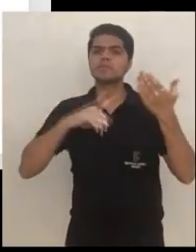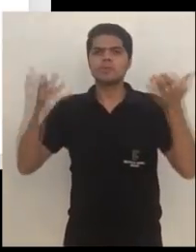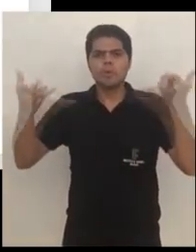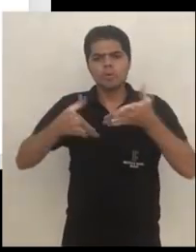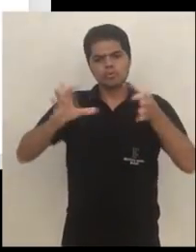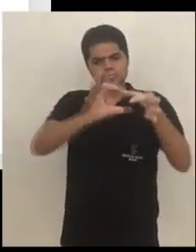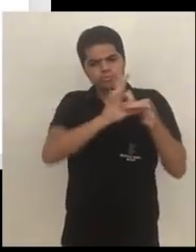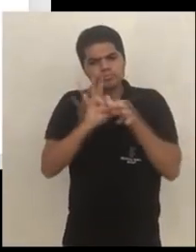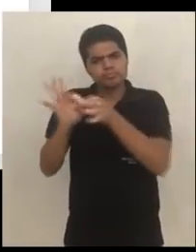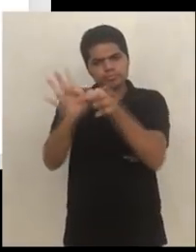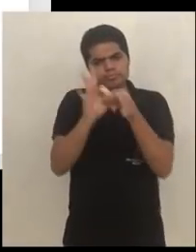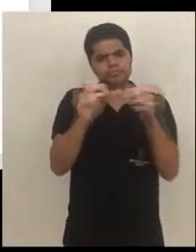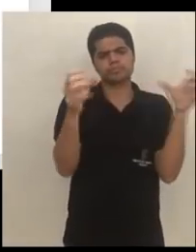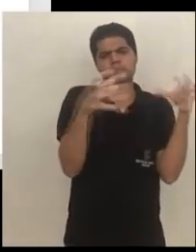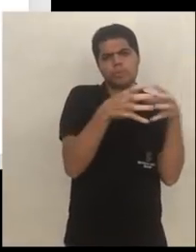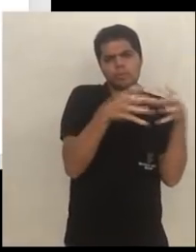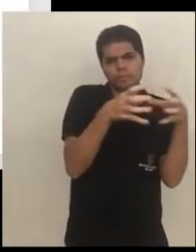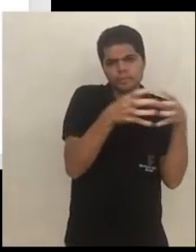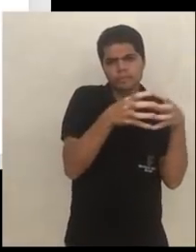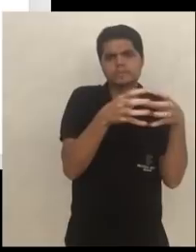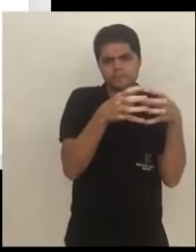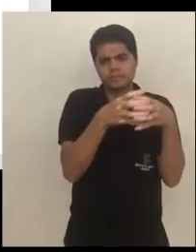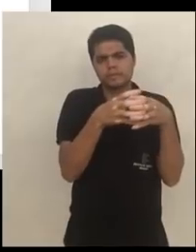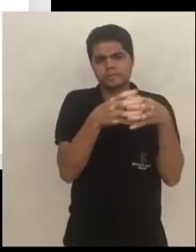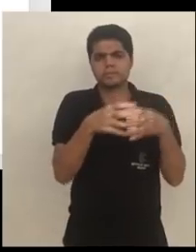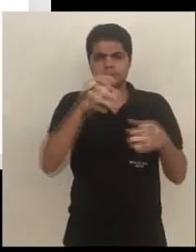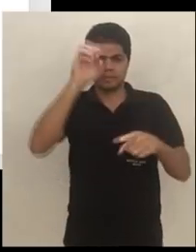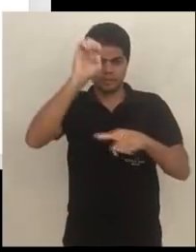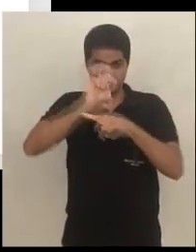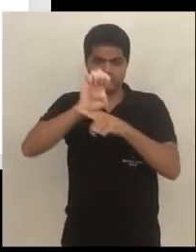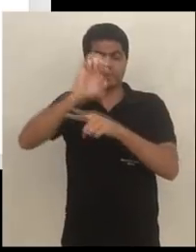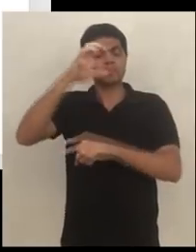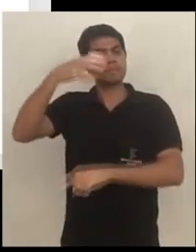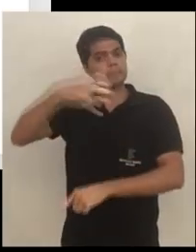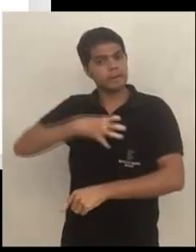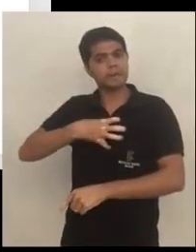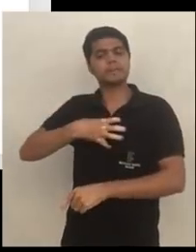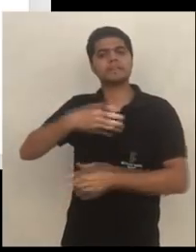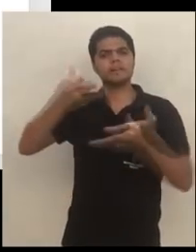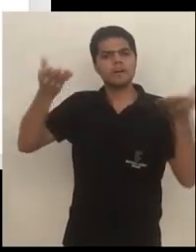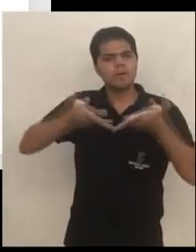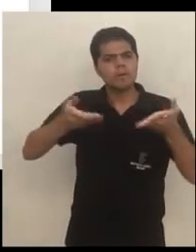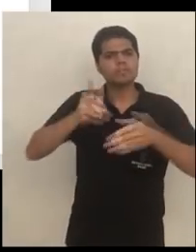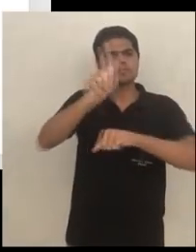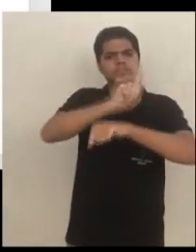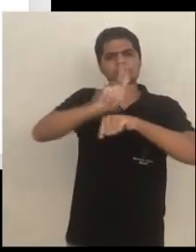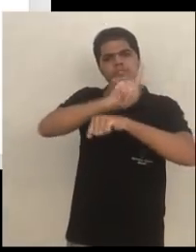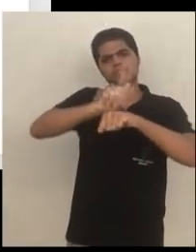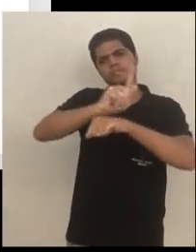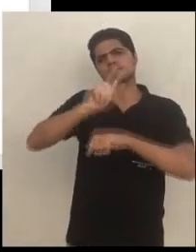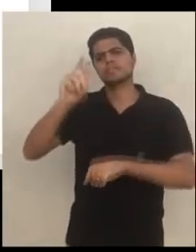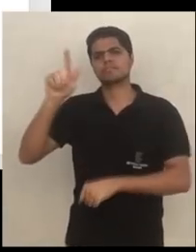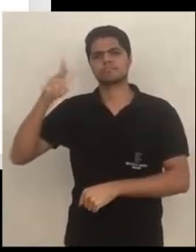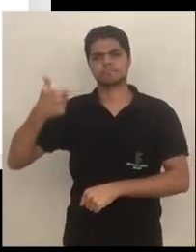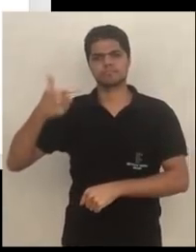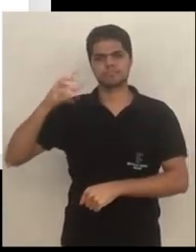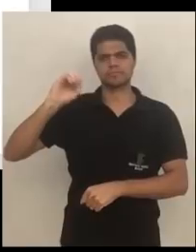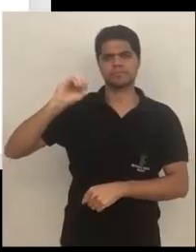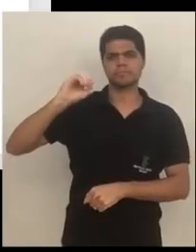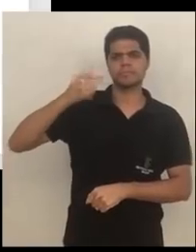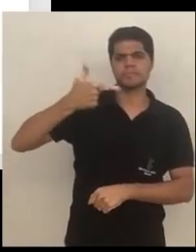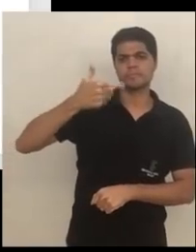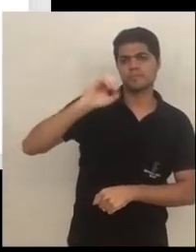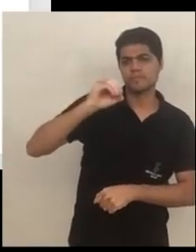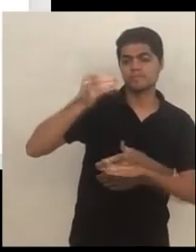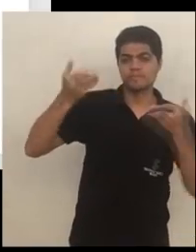parte da Comissão de Produção Orgânica da Bahia nessa gestão 2020 e 2021. Então a gente tem Governo do Estado da Bahia, CA,